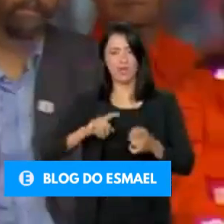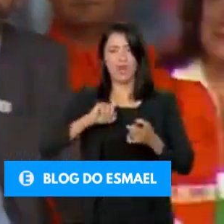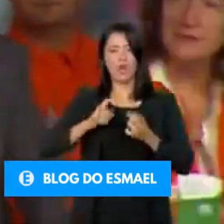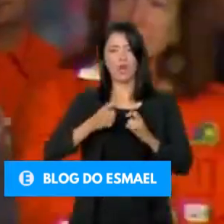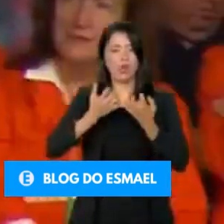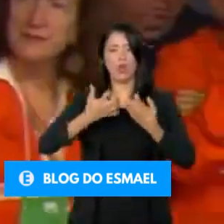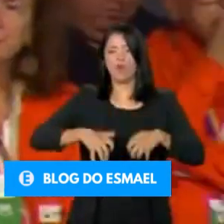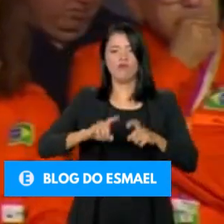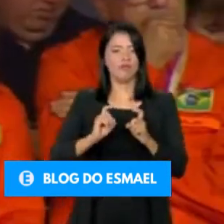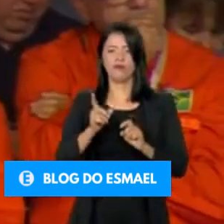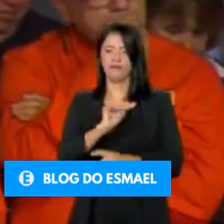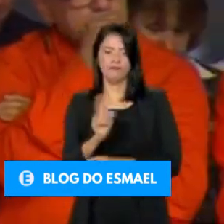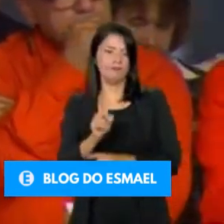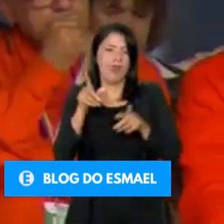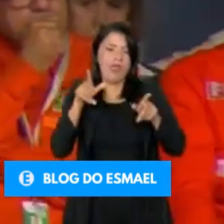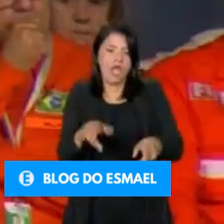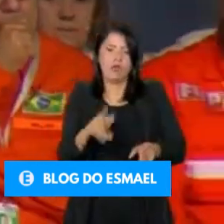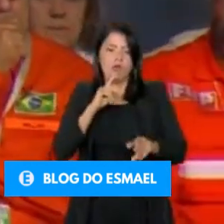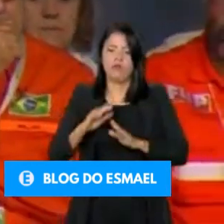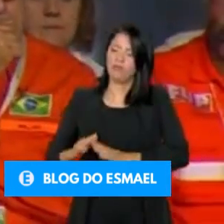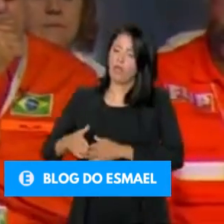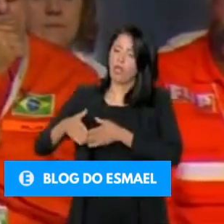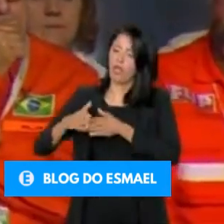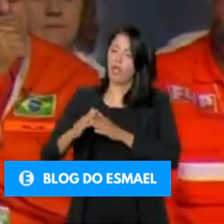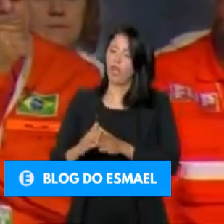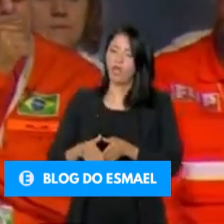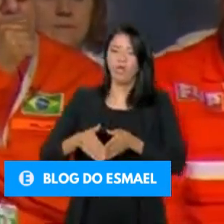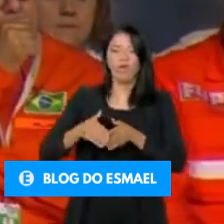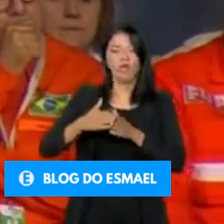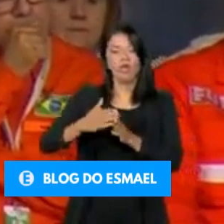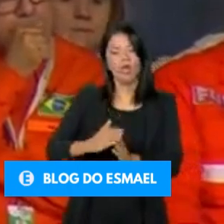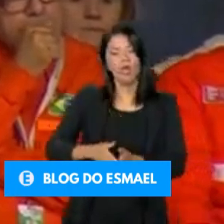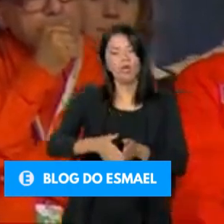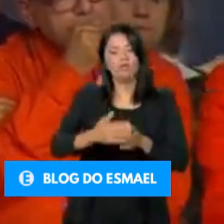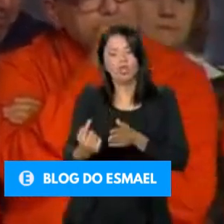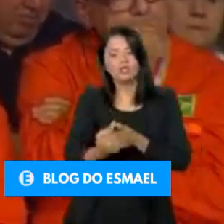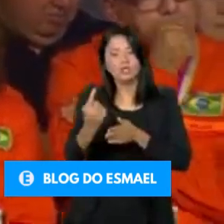nave, uma nau em alto mar à deriva. Pois